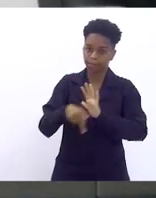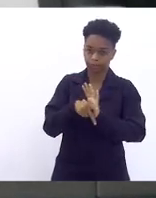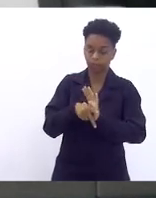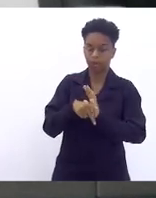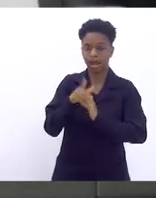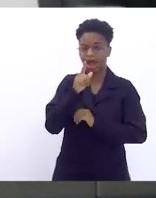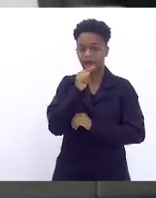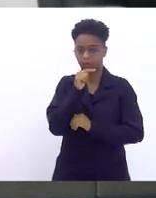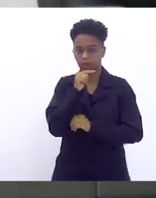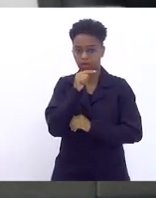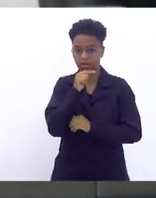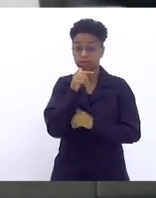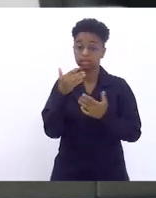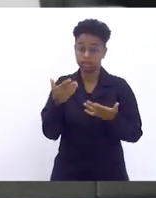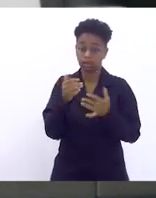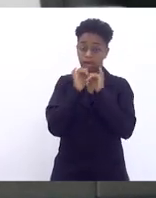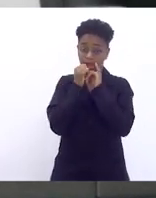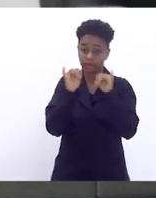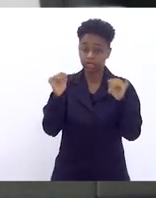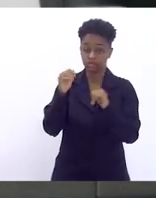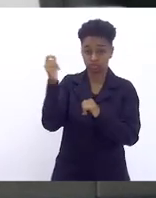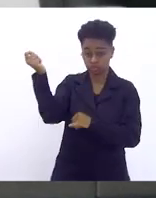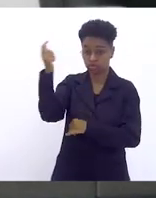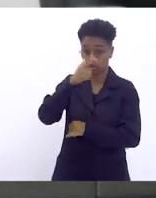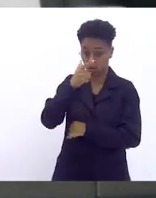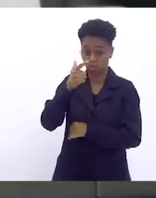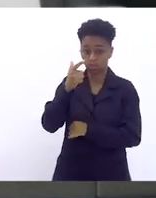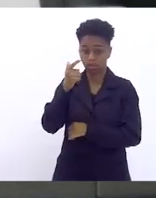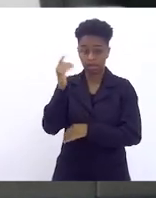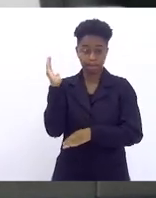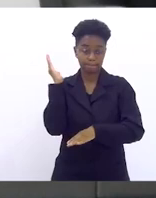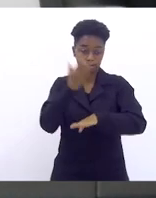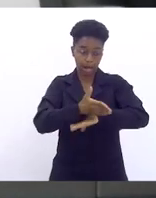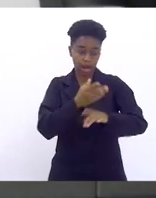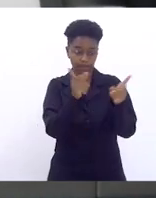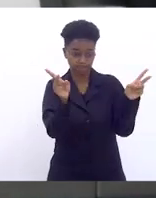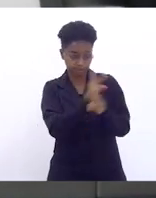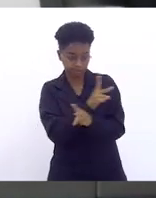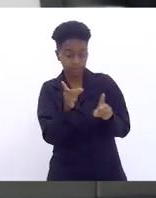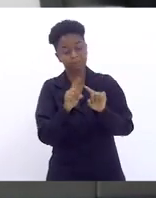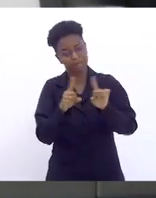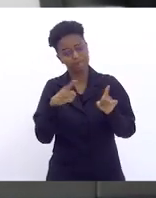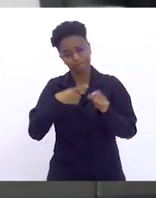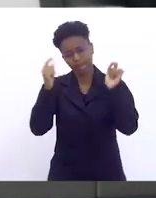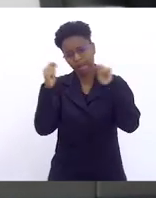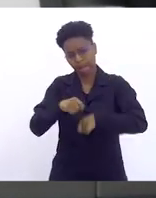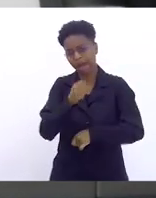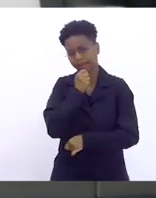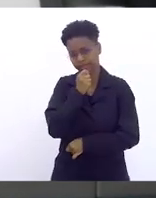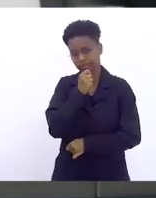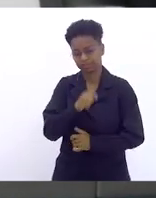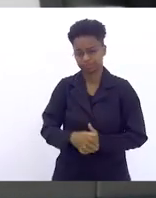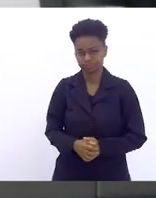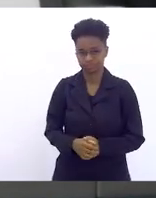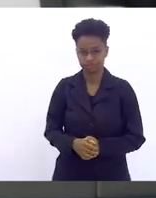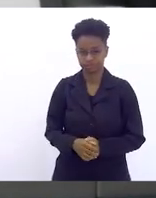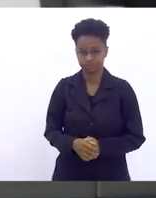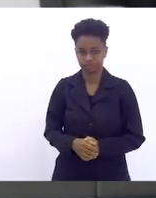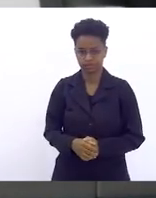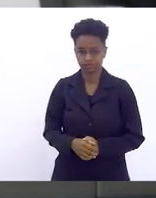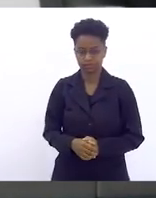solar passou a energia eólica mas ainda temos muita capacidade alguma energia